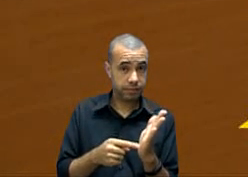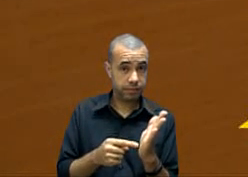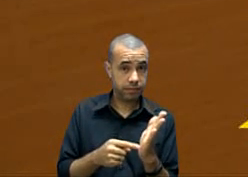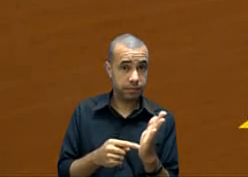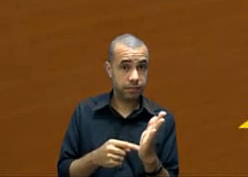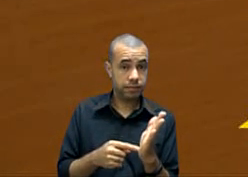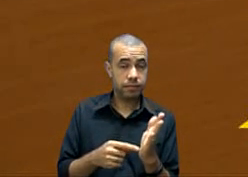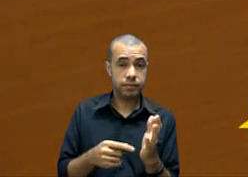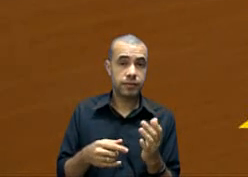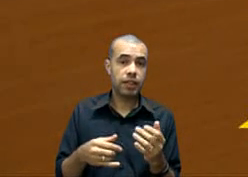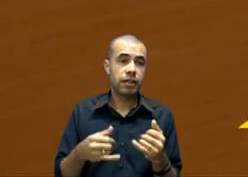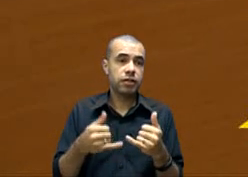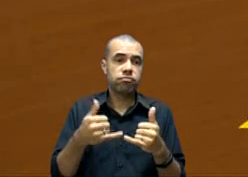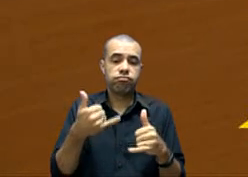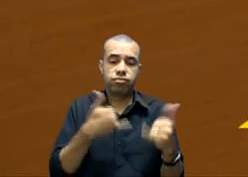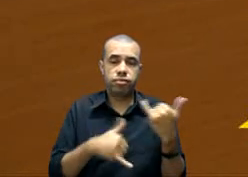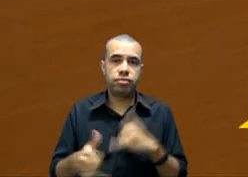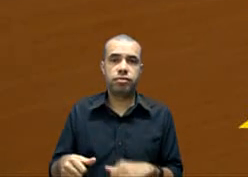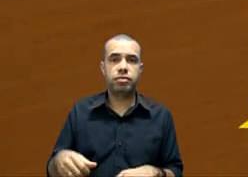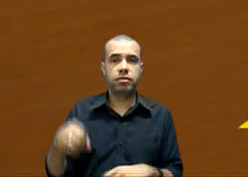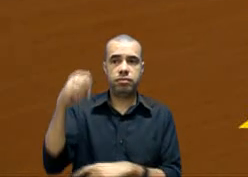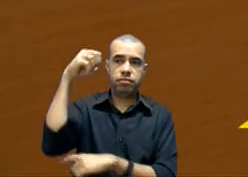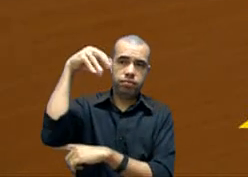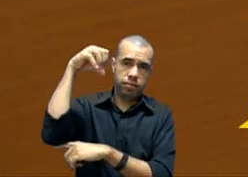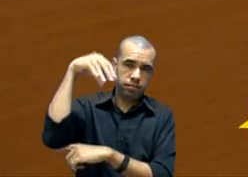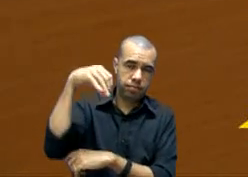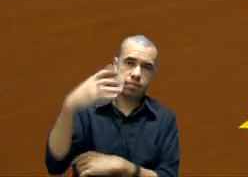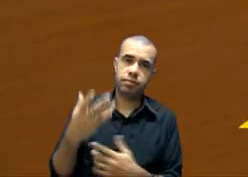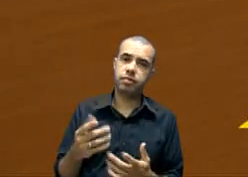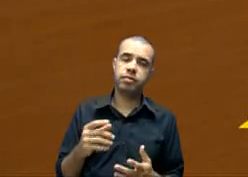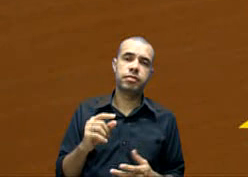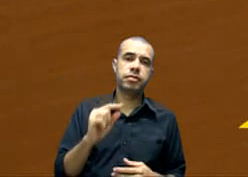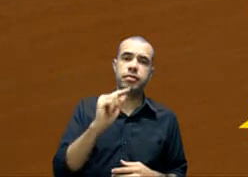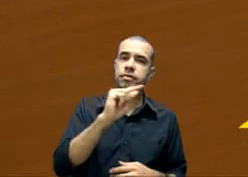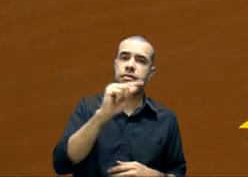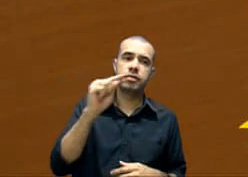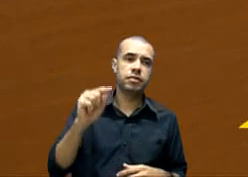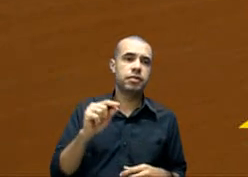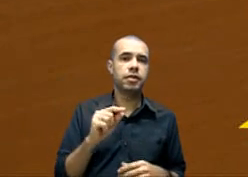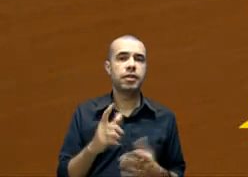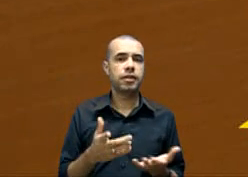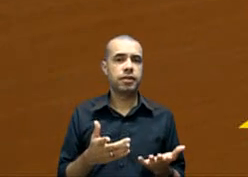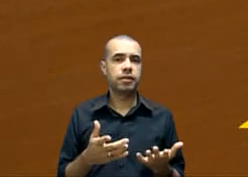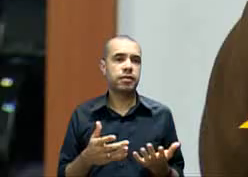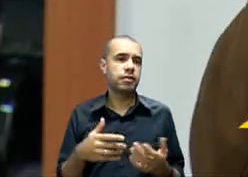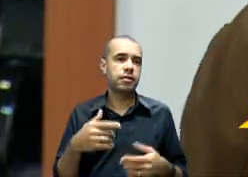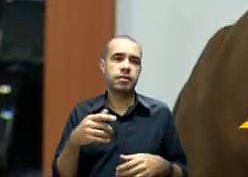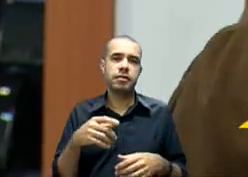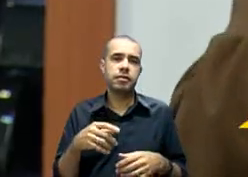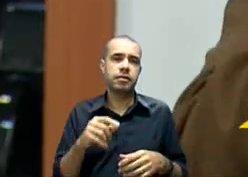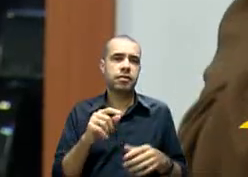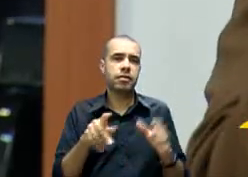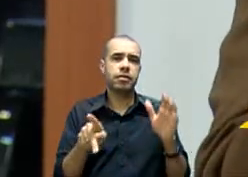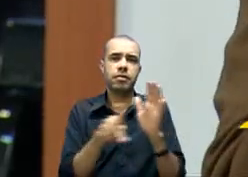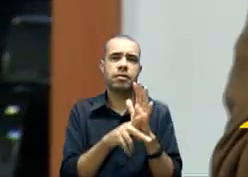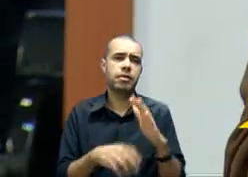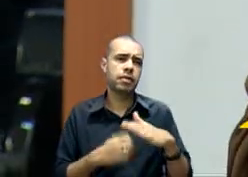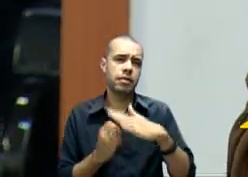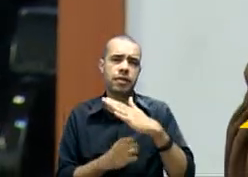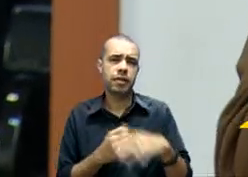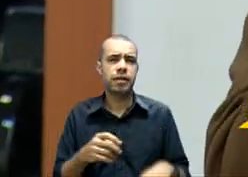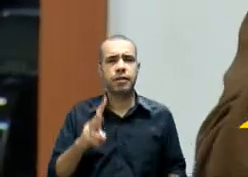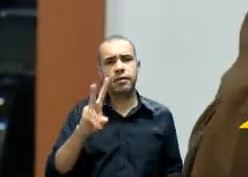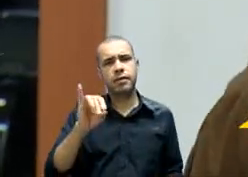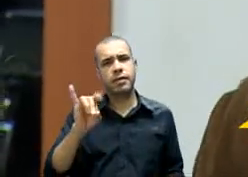a parte elétrica, que usa os postes, as concessionárias Vivo, Claro, tudo